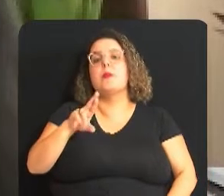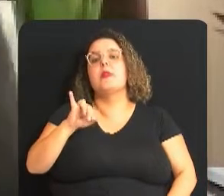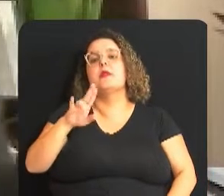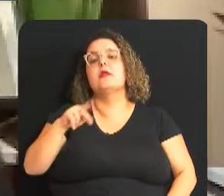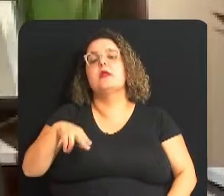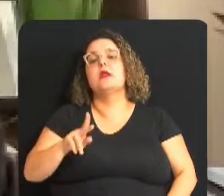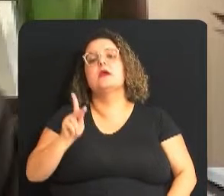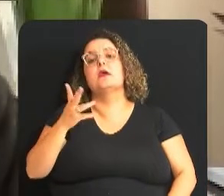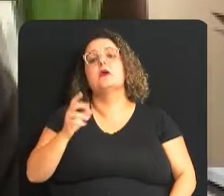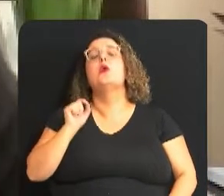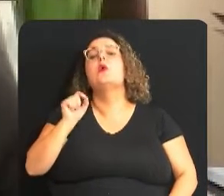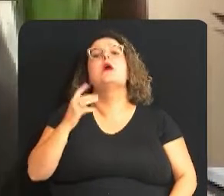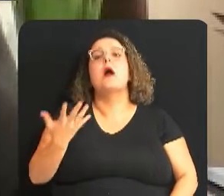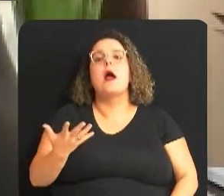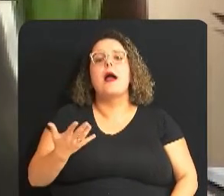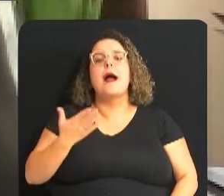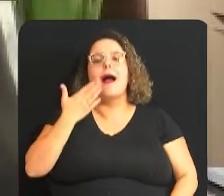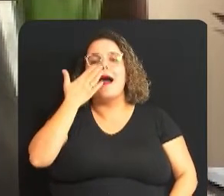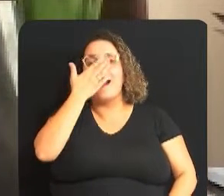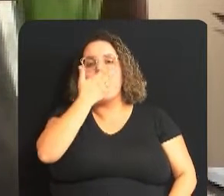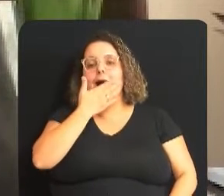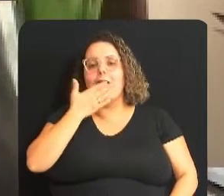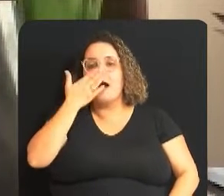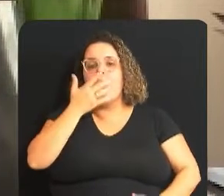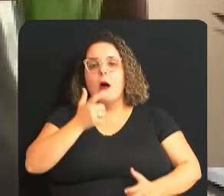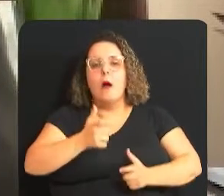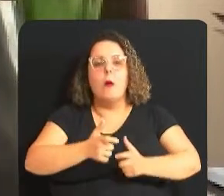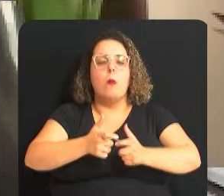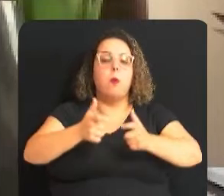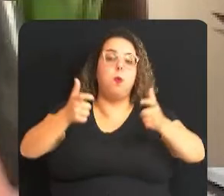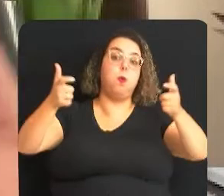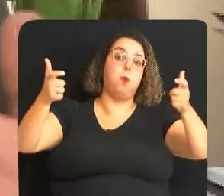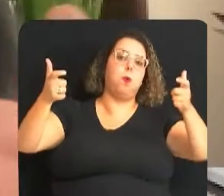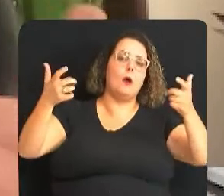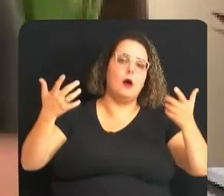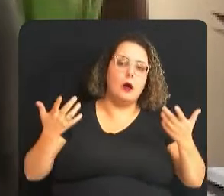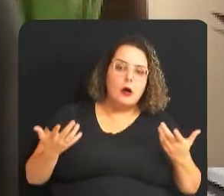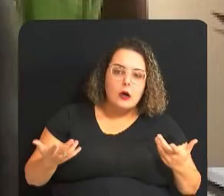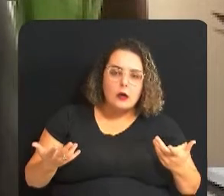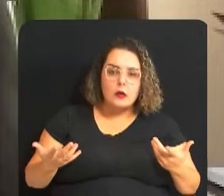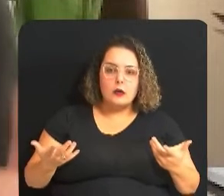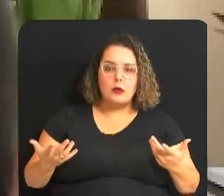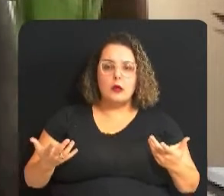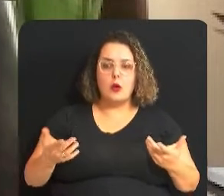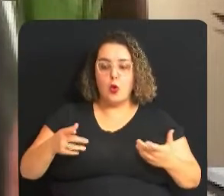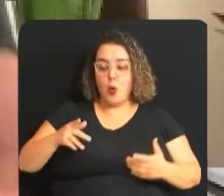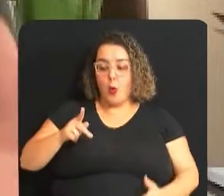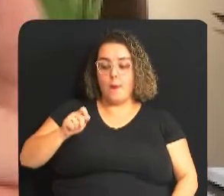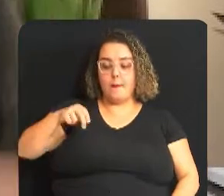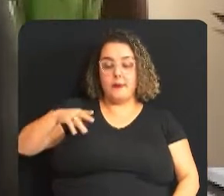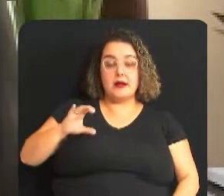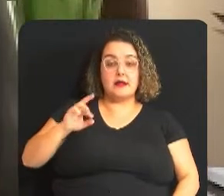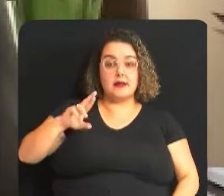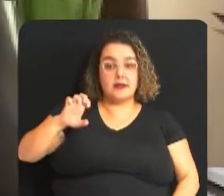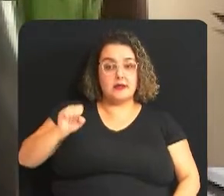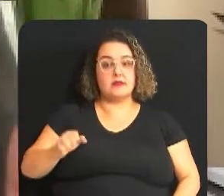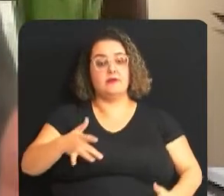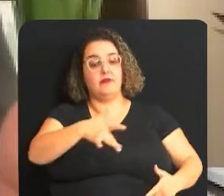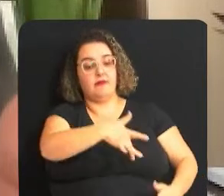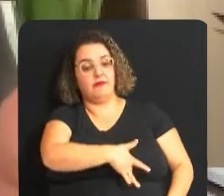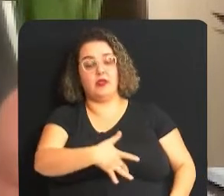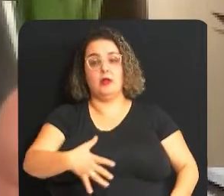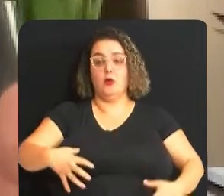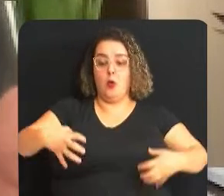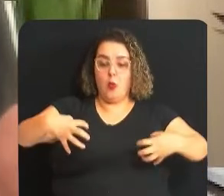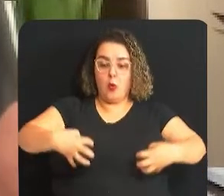drink? É uma carga de açúcar gigantesca. Eu vou sobrecarregar o pâncreas, o fígado, o rim, vou